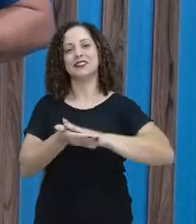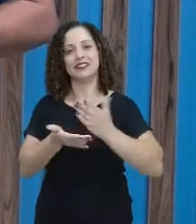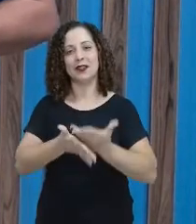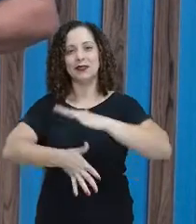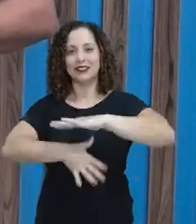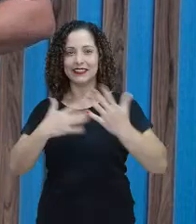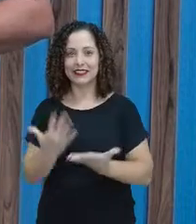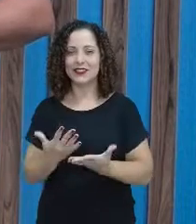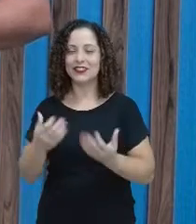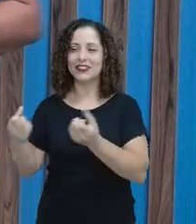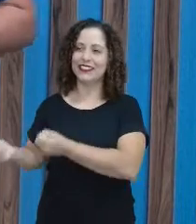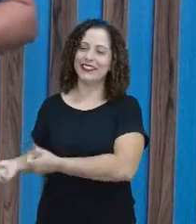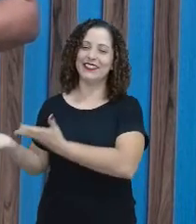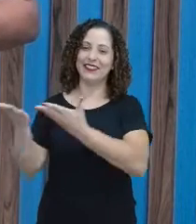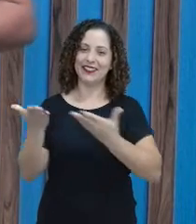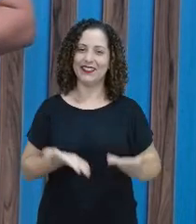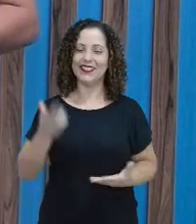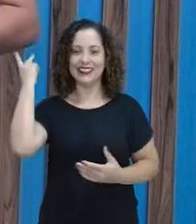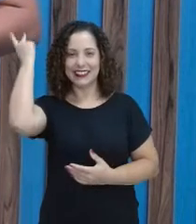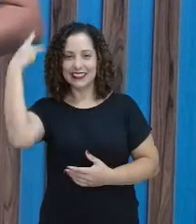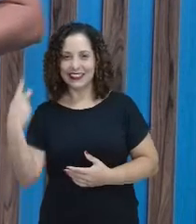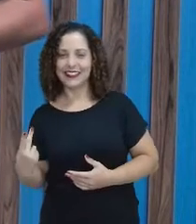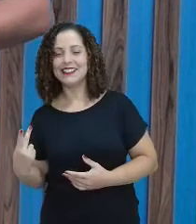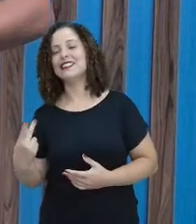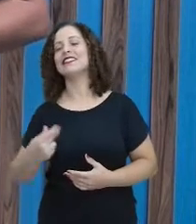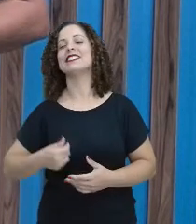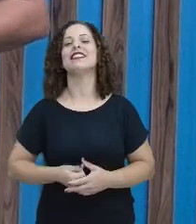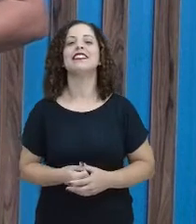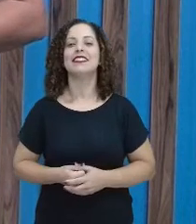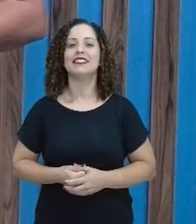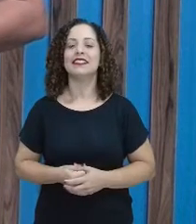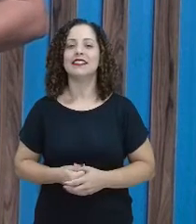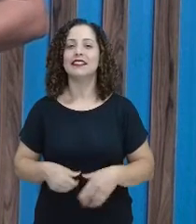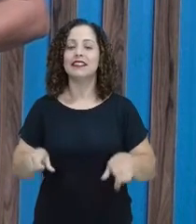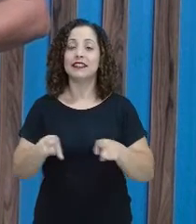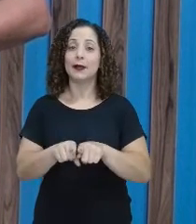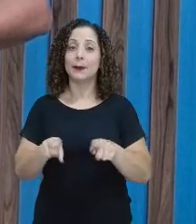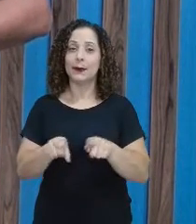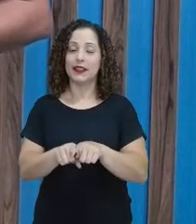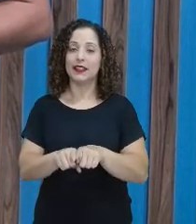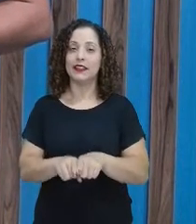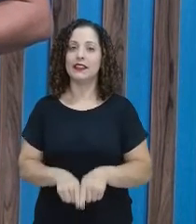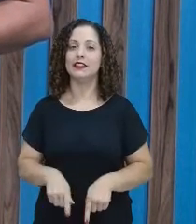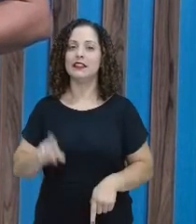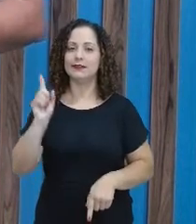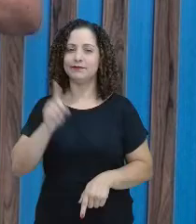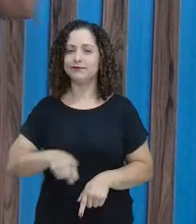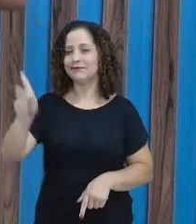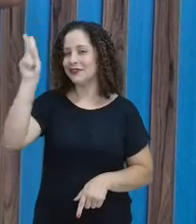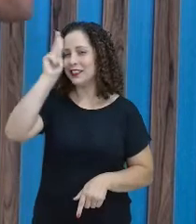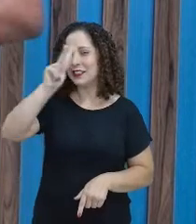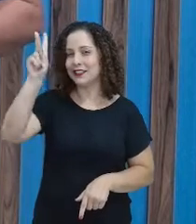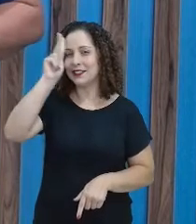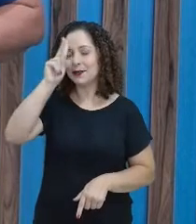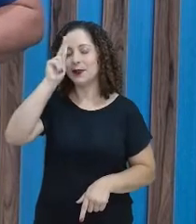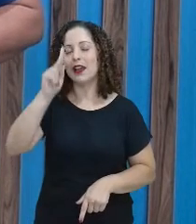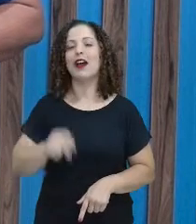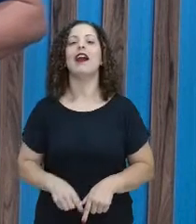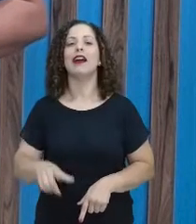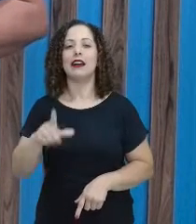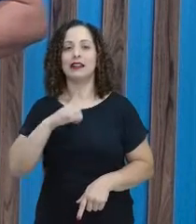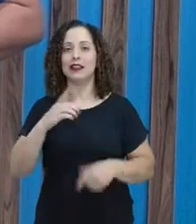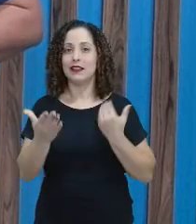intérprete. Então, seja muito bem-vinda, Késia. Lembrando também que a gente está lá no